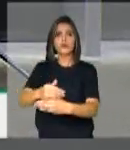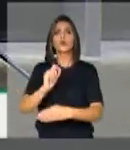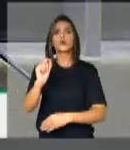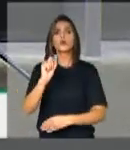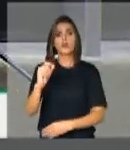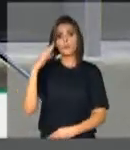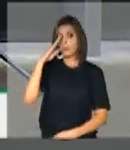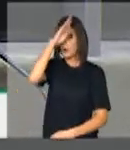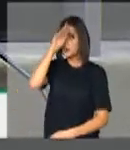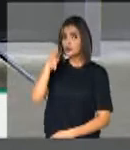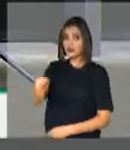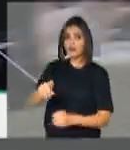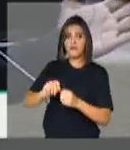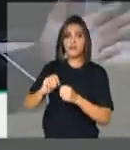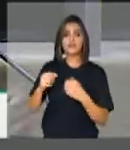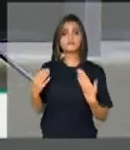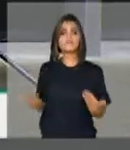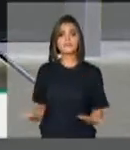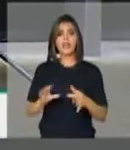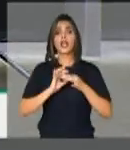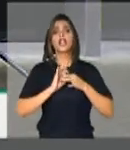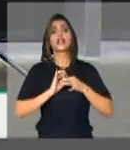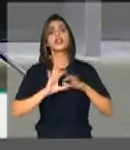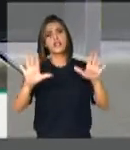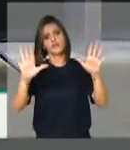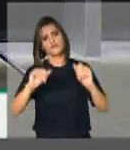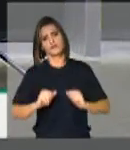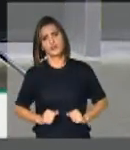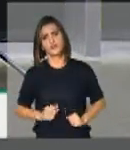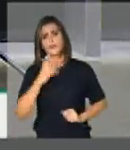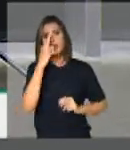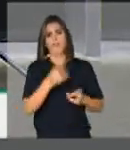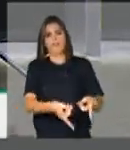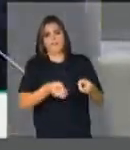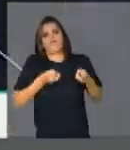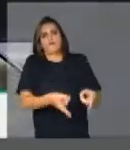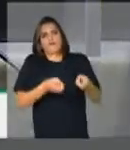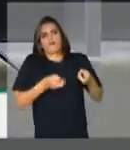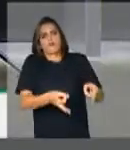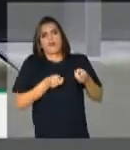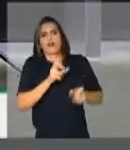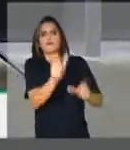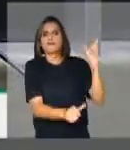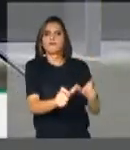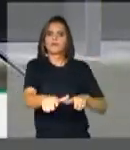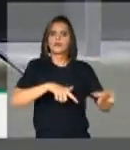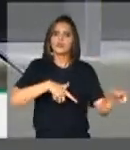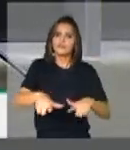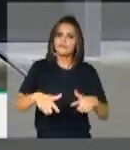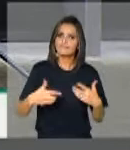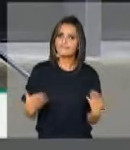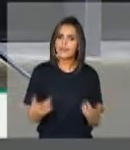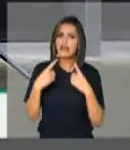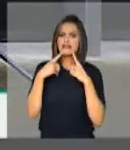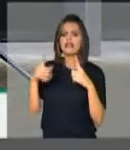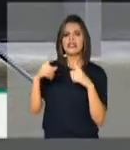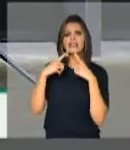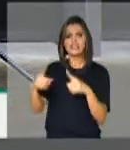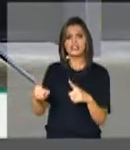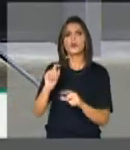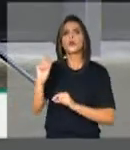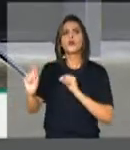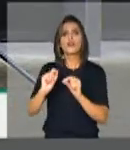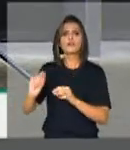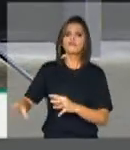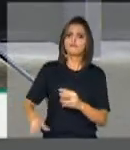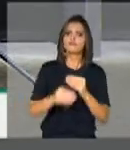Jair Bolsonaro, é o território livre para a profunda exploração dos trabalhadores. Portanto, a nossa crítica, se